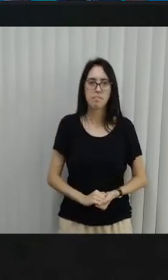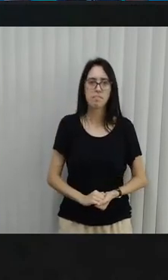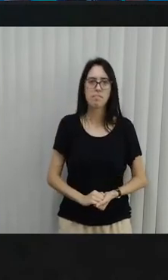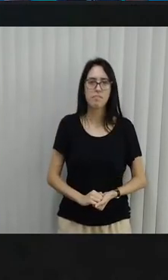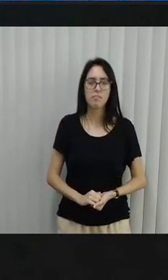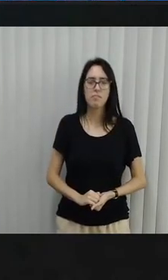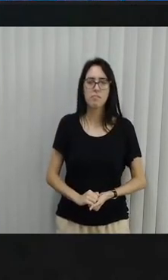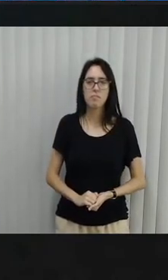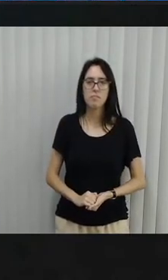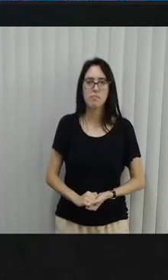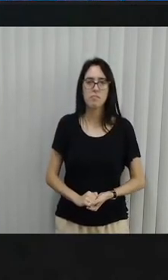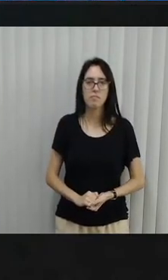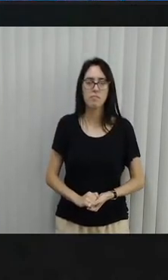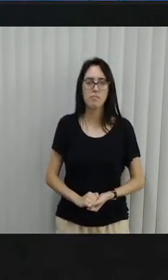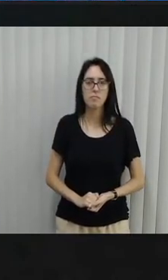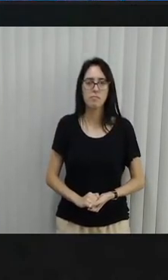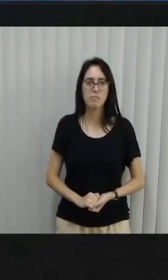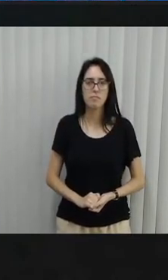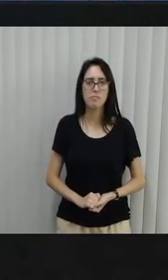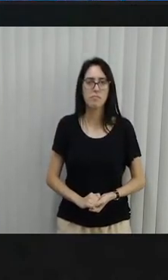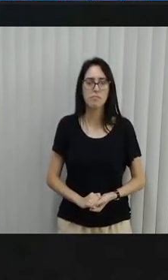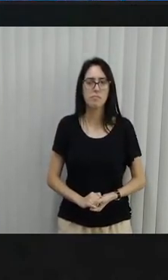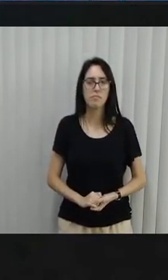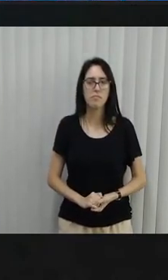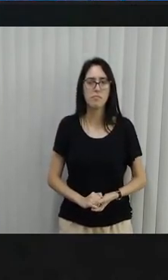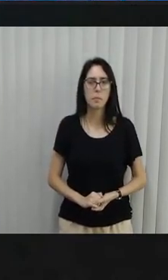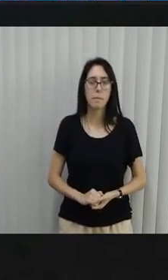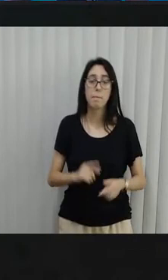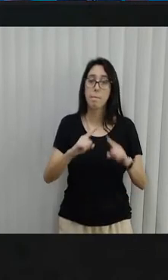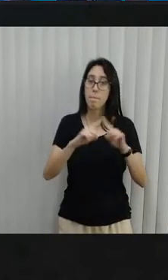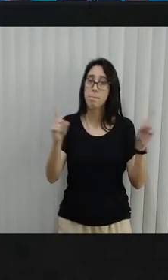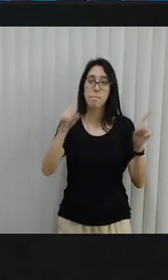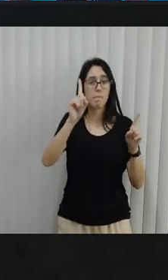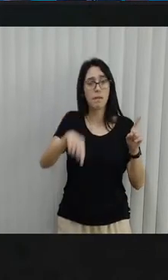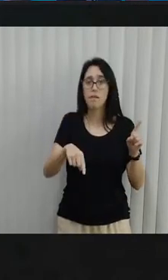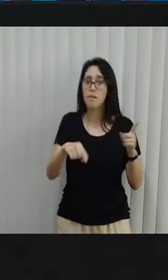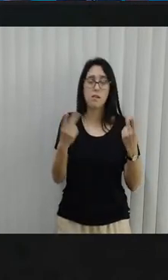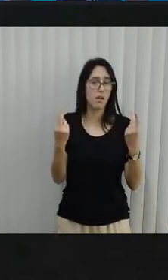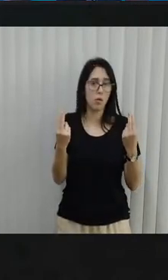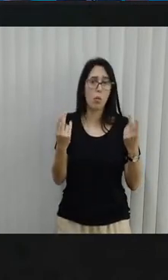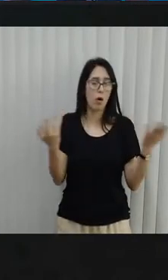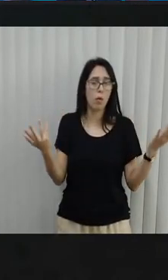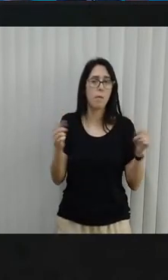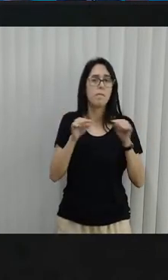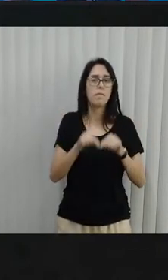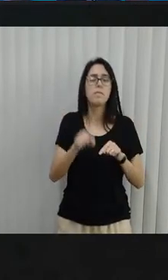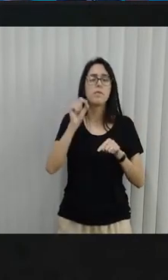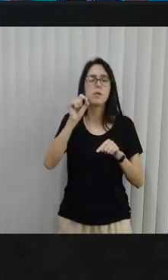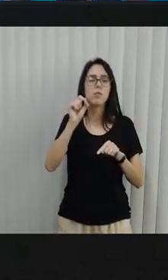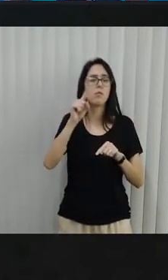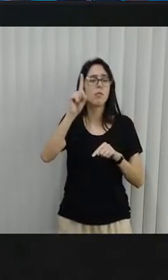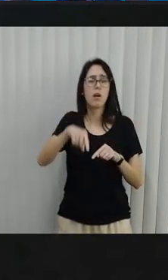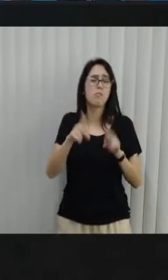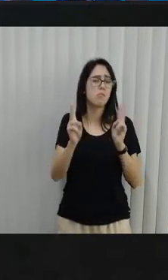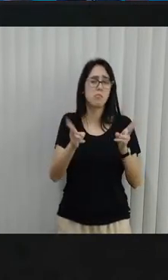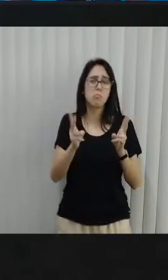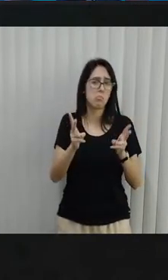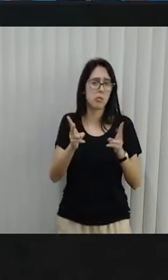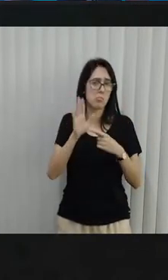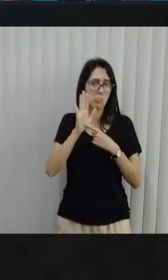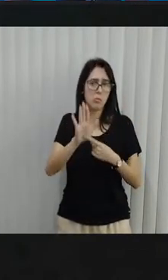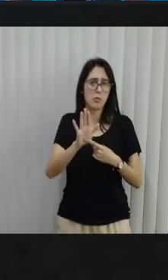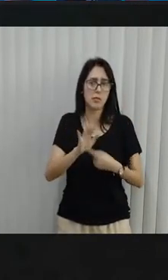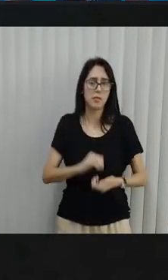só... Nossa, eu tô sempre, né? É. Mas é a mesma coisa, gente. Isso aí é para fazer a mesma coisa com o Mova.